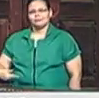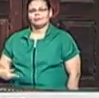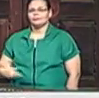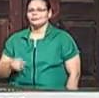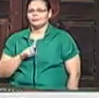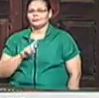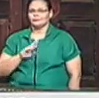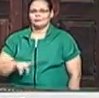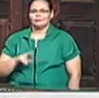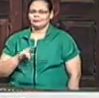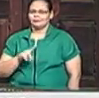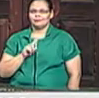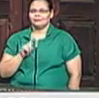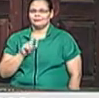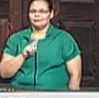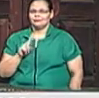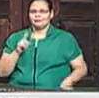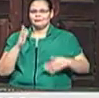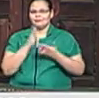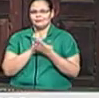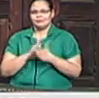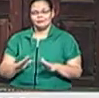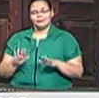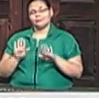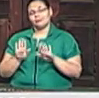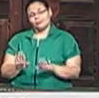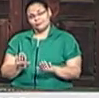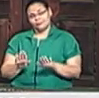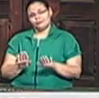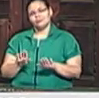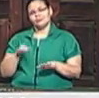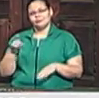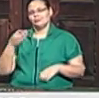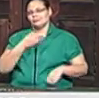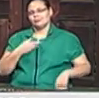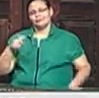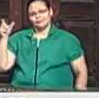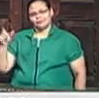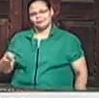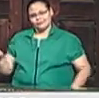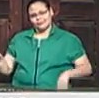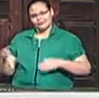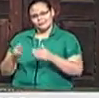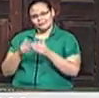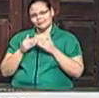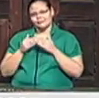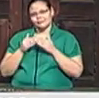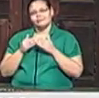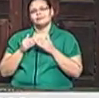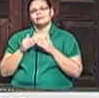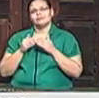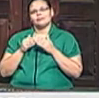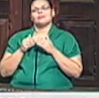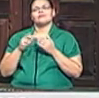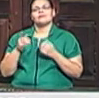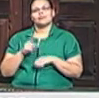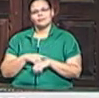que não há extinção, mas, como o governo bem solicitou, para o momento de